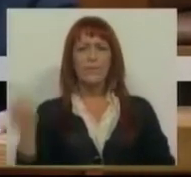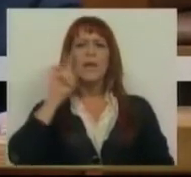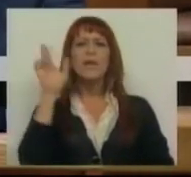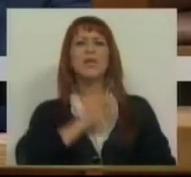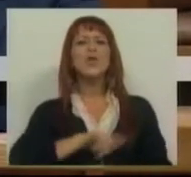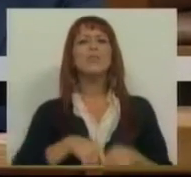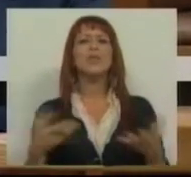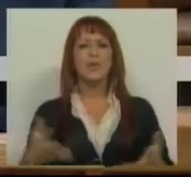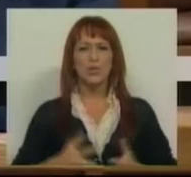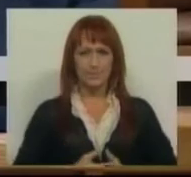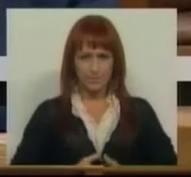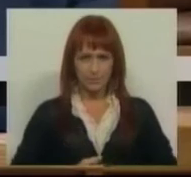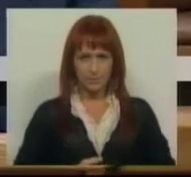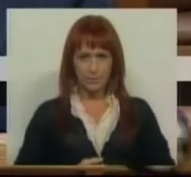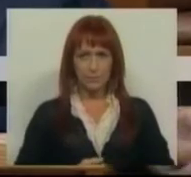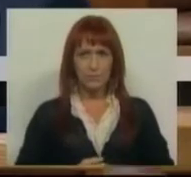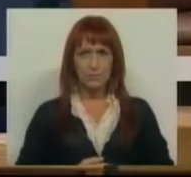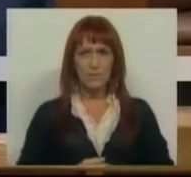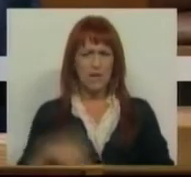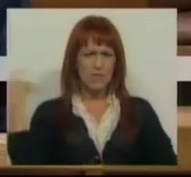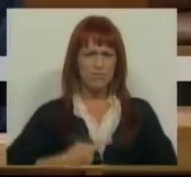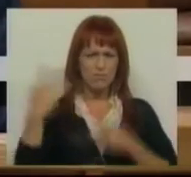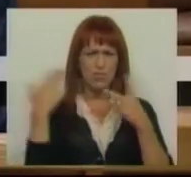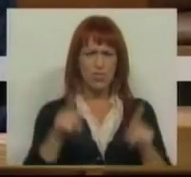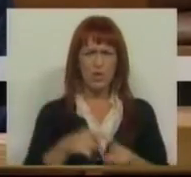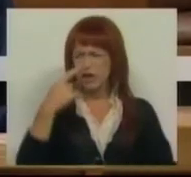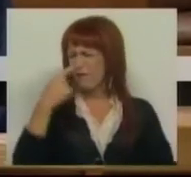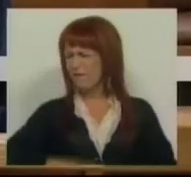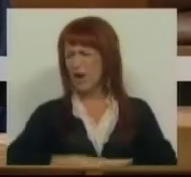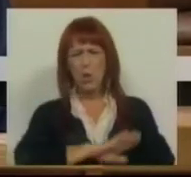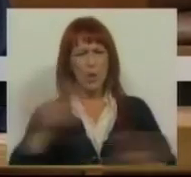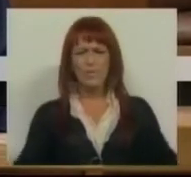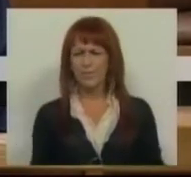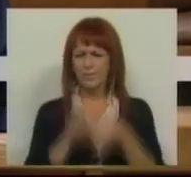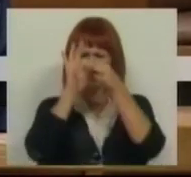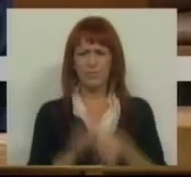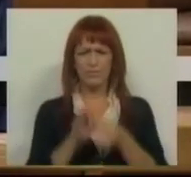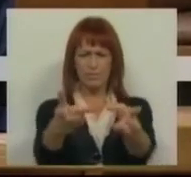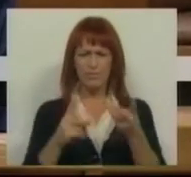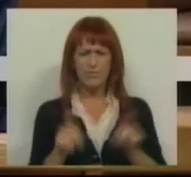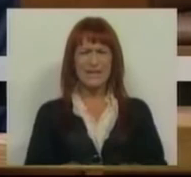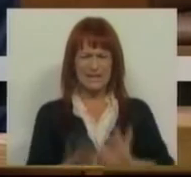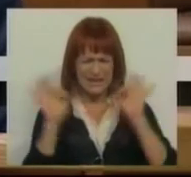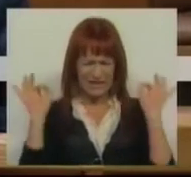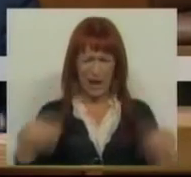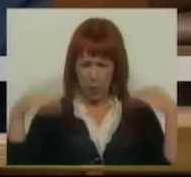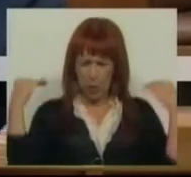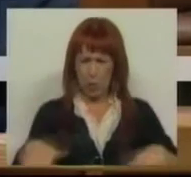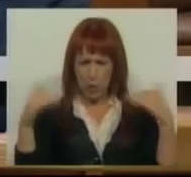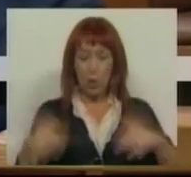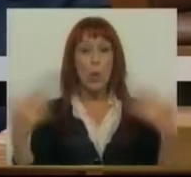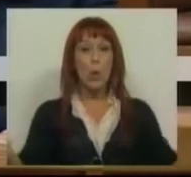Senhoras e senhores deputados, a austeridade falhou a consolidação orçamental de forma